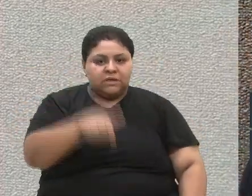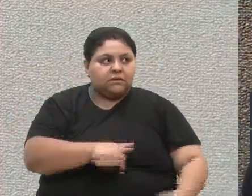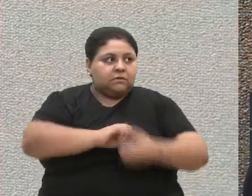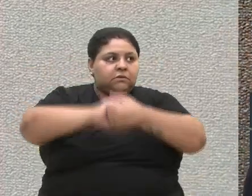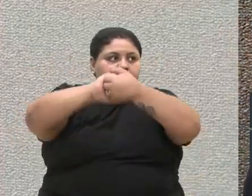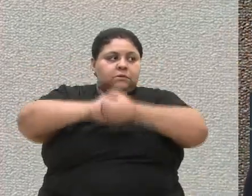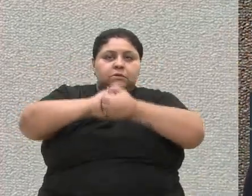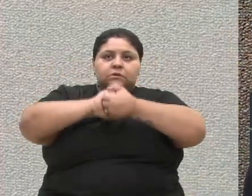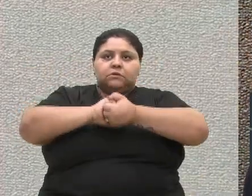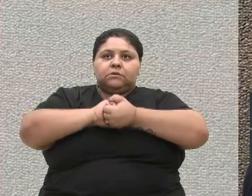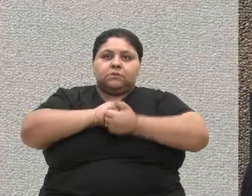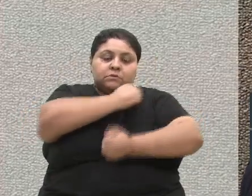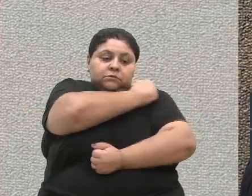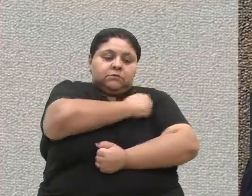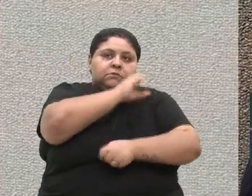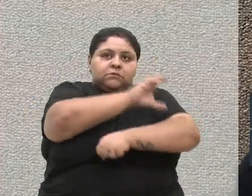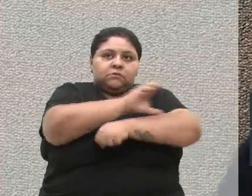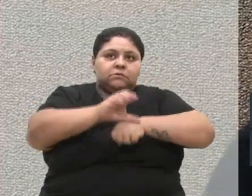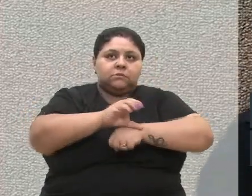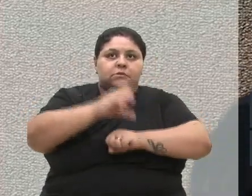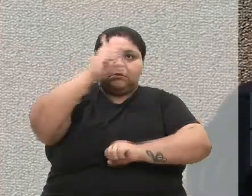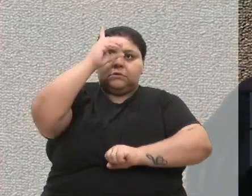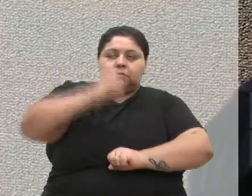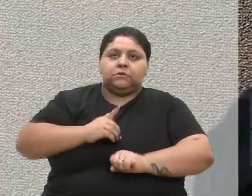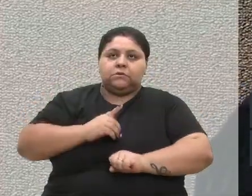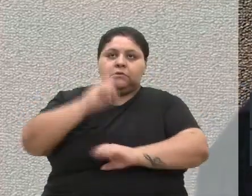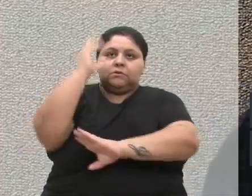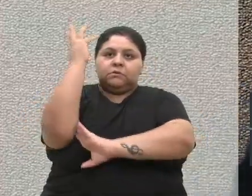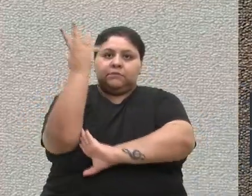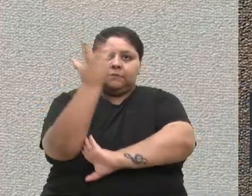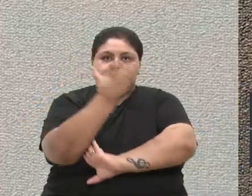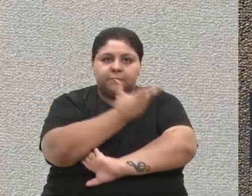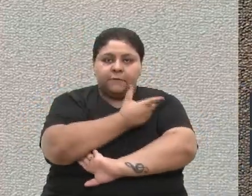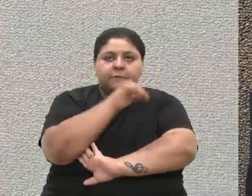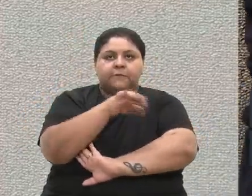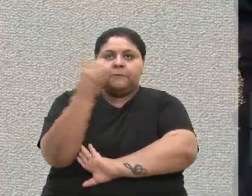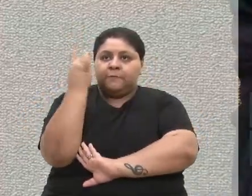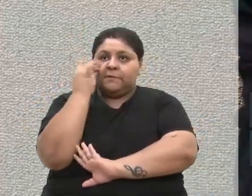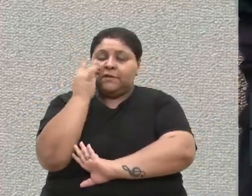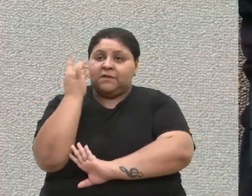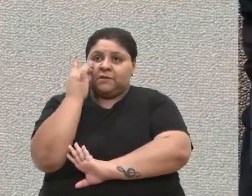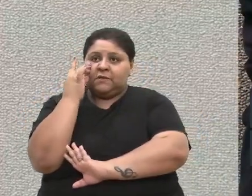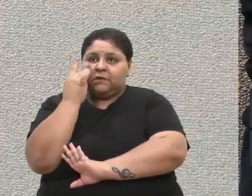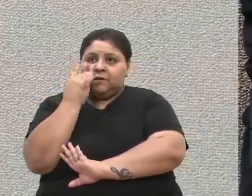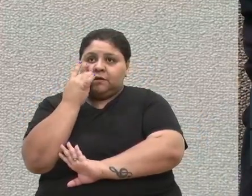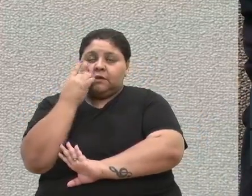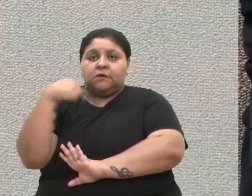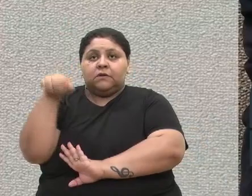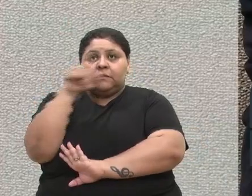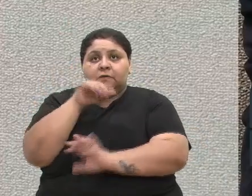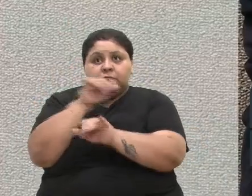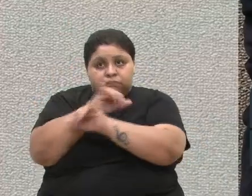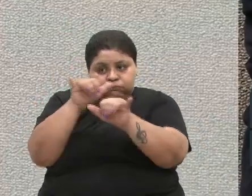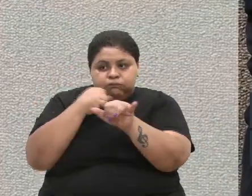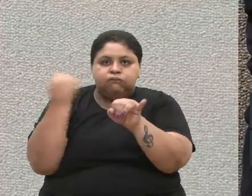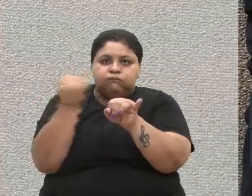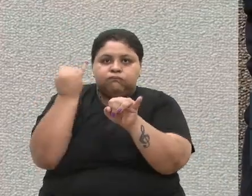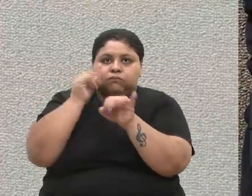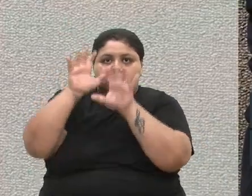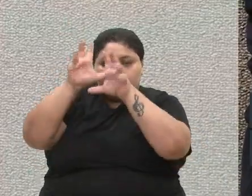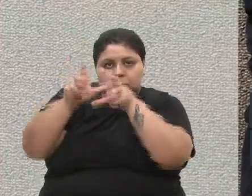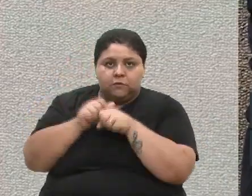saudar os alunos do curso de Direito da FSG que estão aqui presentes também aqui no plenário, né, dizer que essa é uma matéria importante a todos